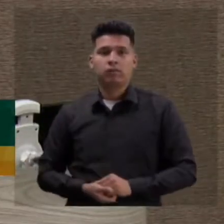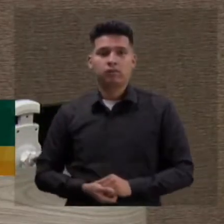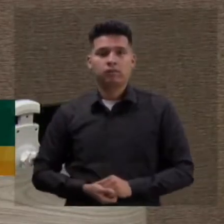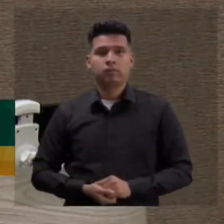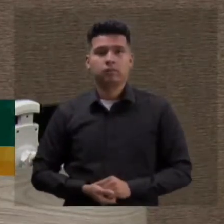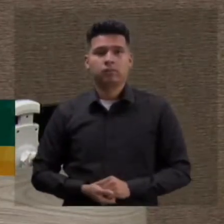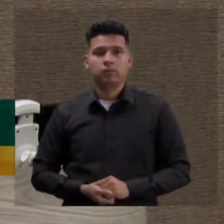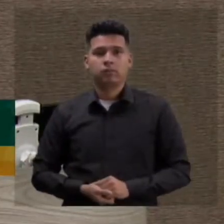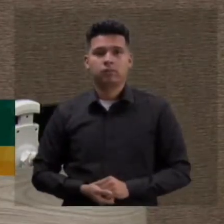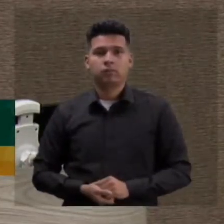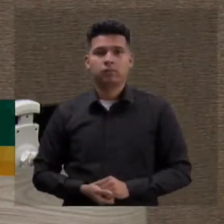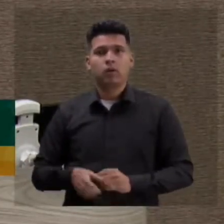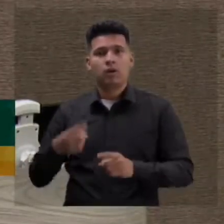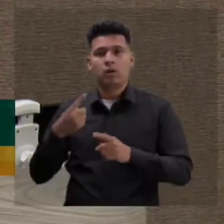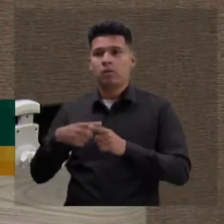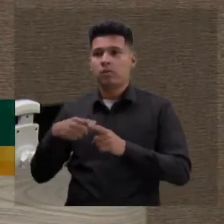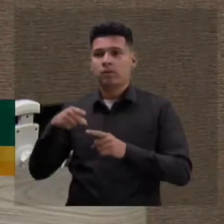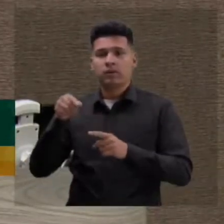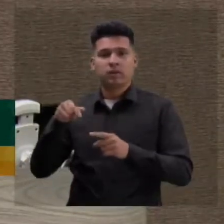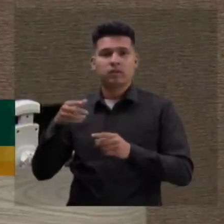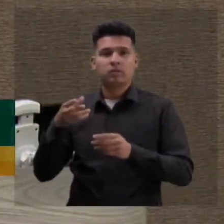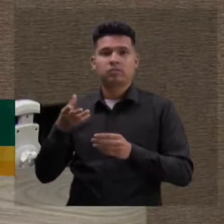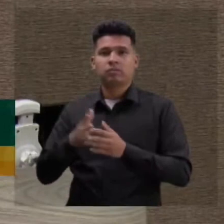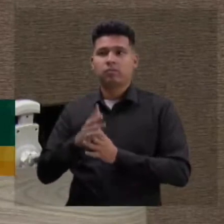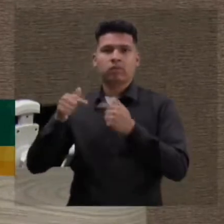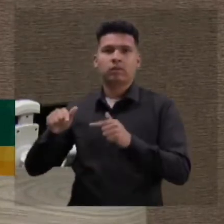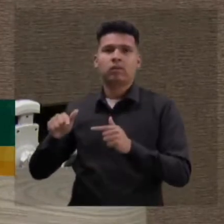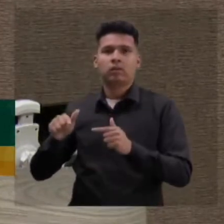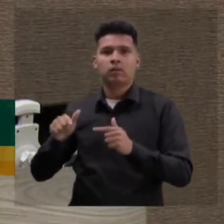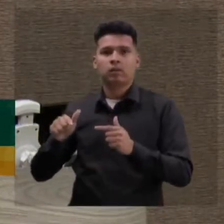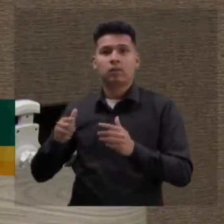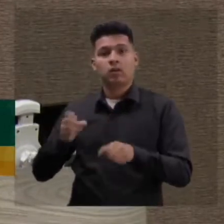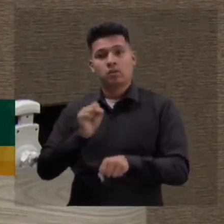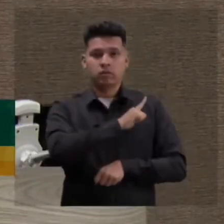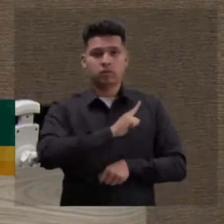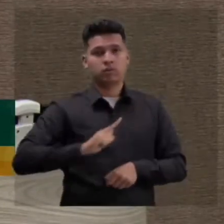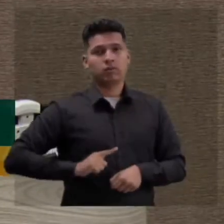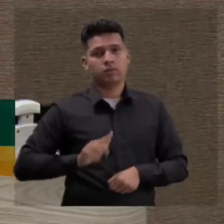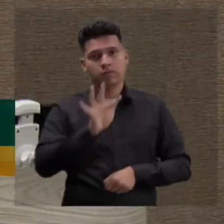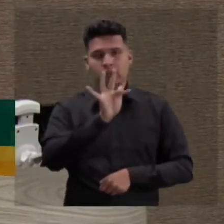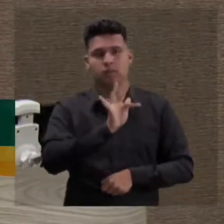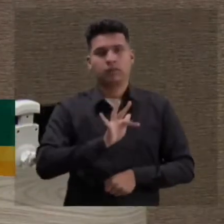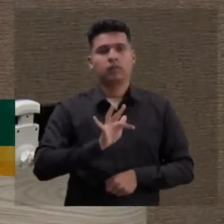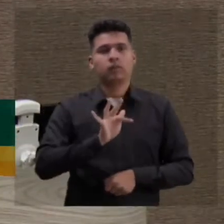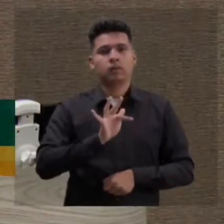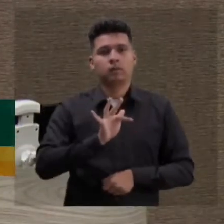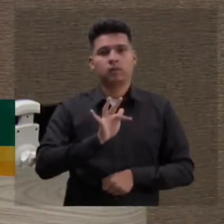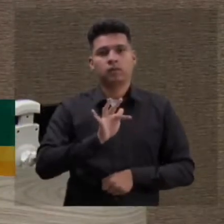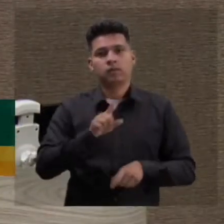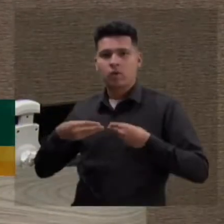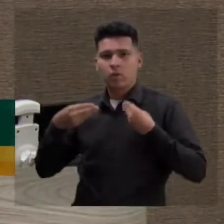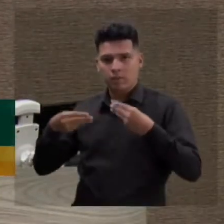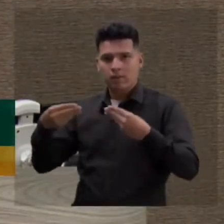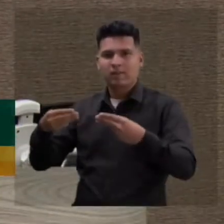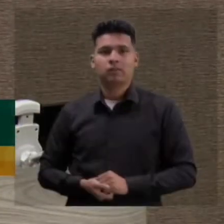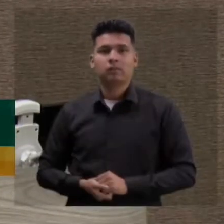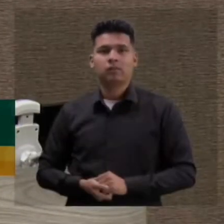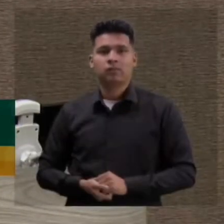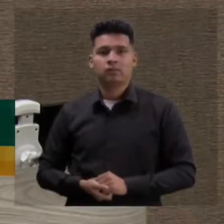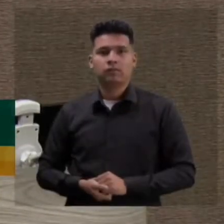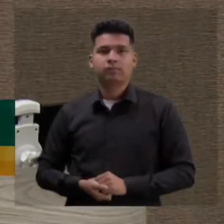que fere esse princípio. Eu realmente espero que o governo federal, junto do Ministério de Saúde, não